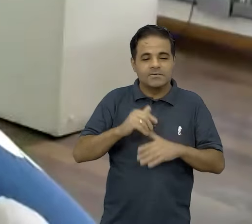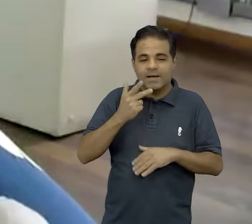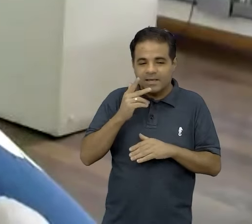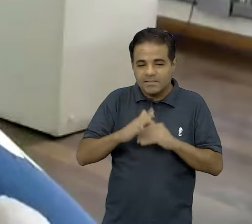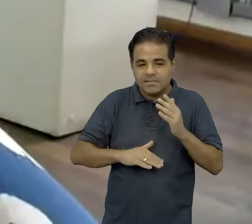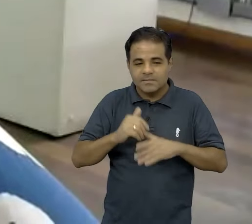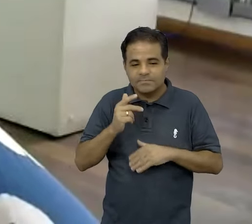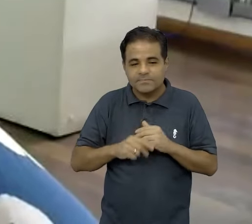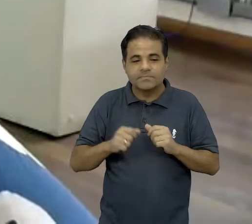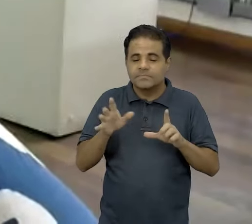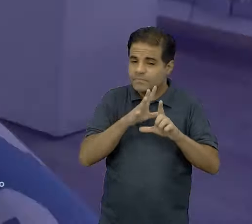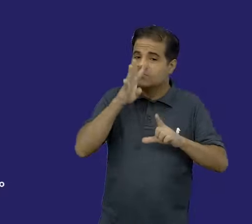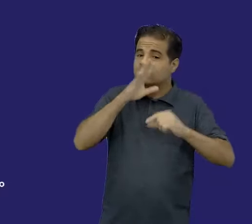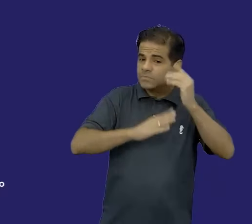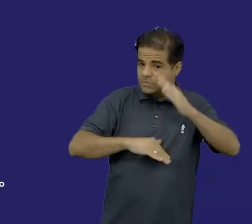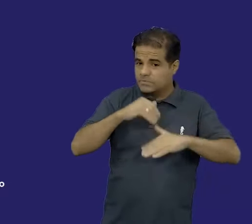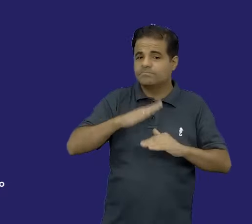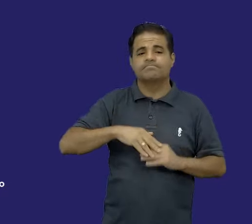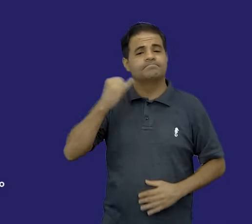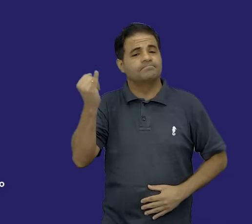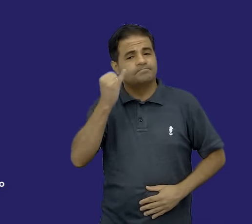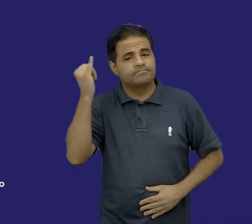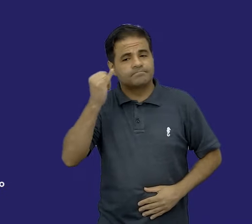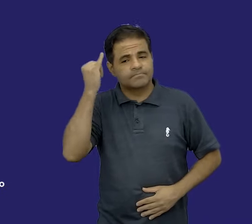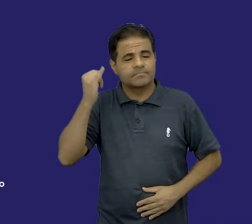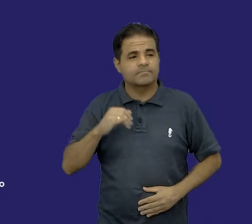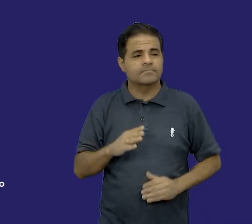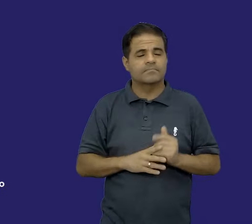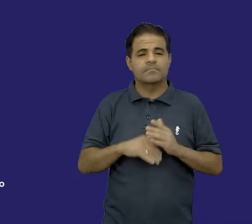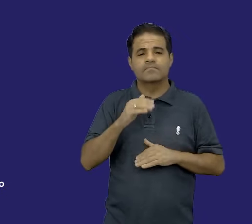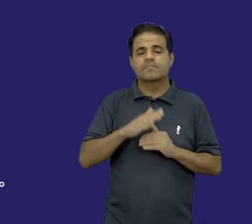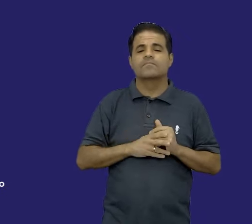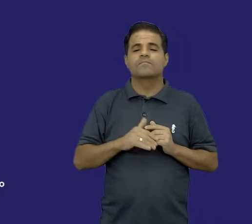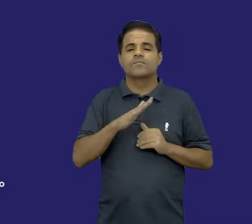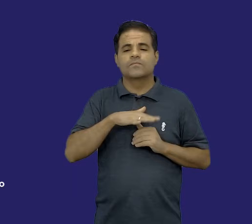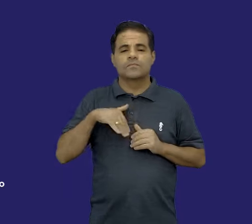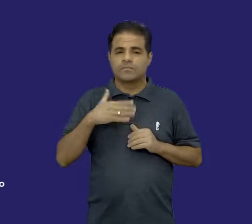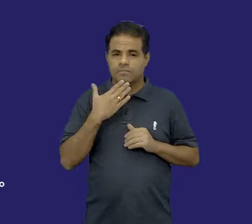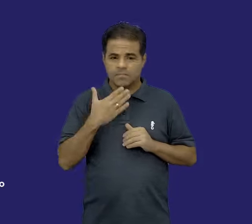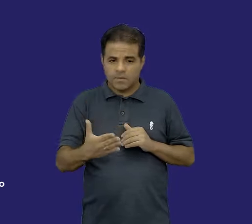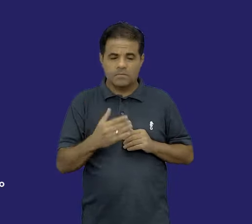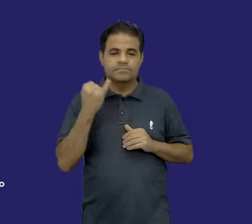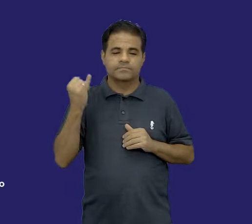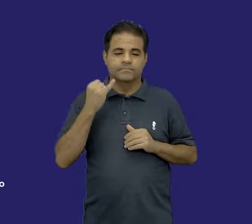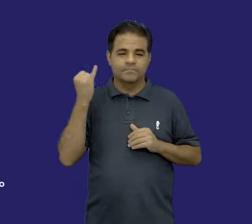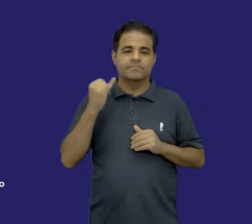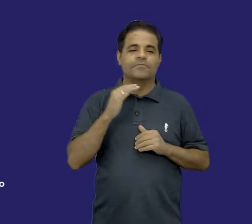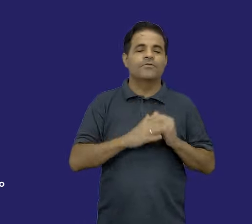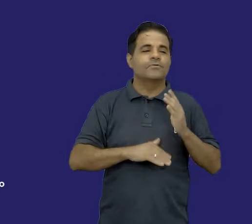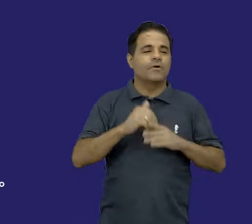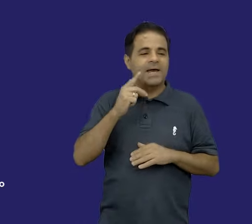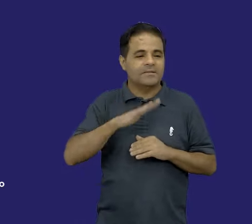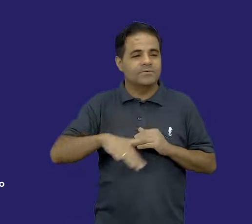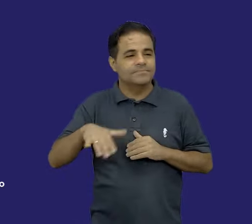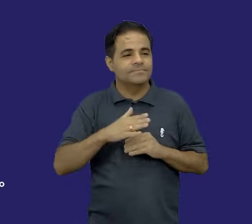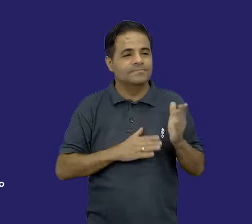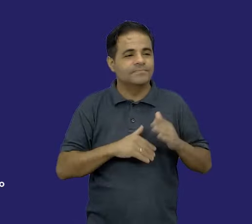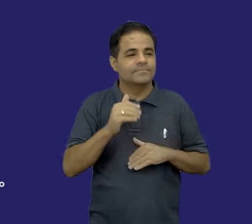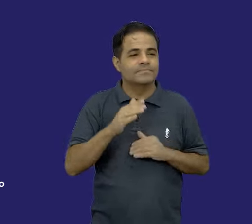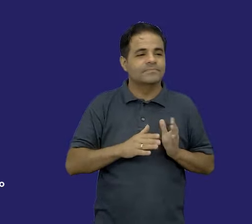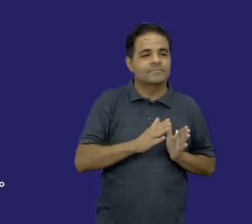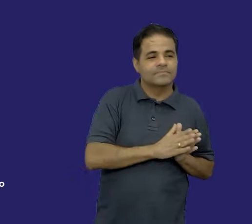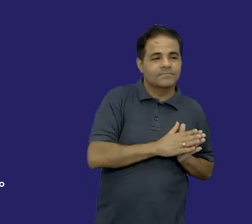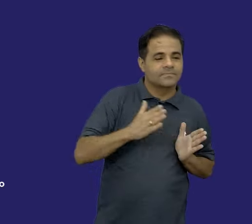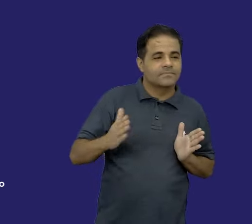que é falar da matriz de habilidades essenciais, né? A matriz de habilidades essenciais do currículo. E